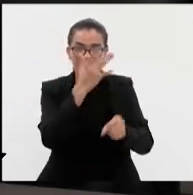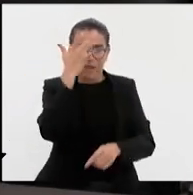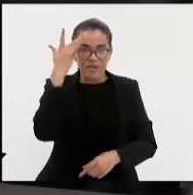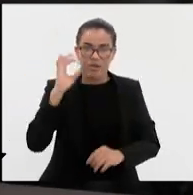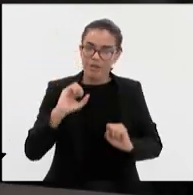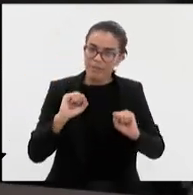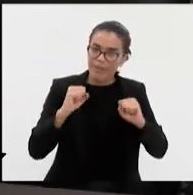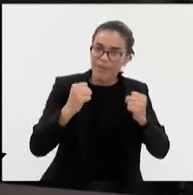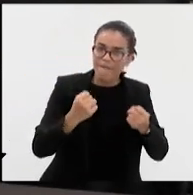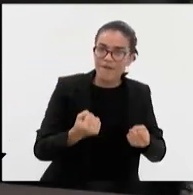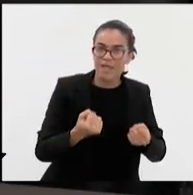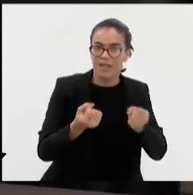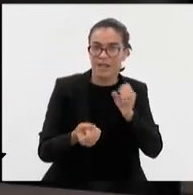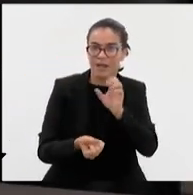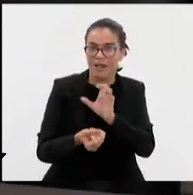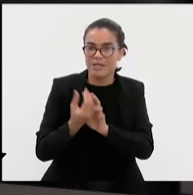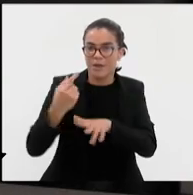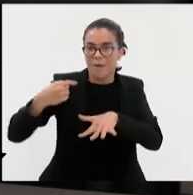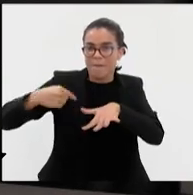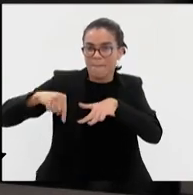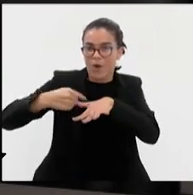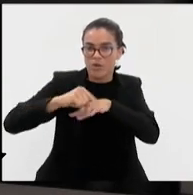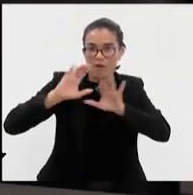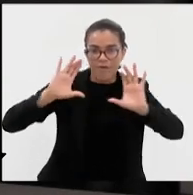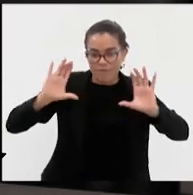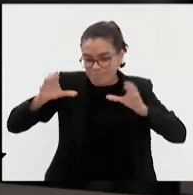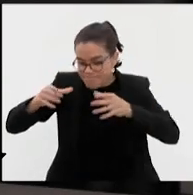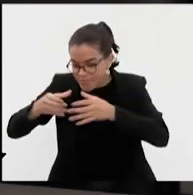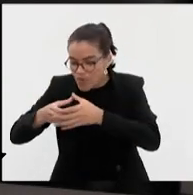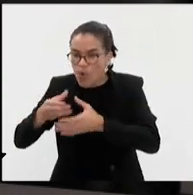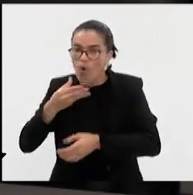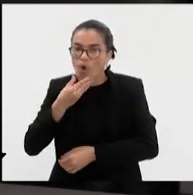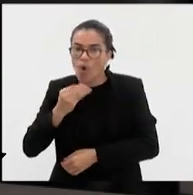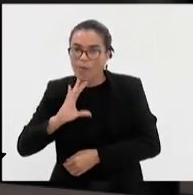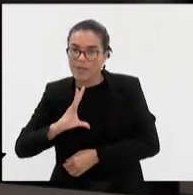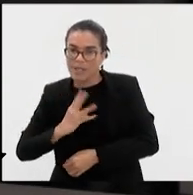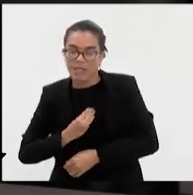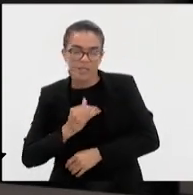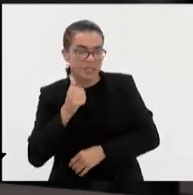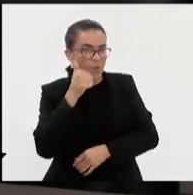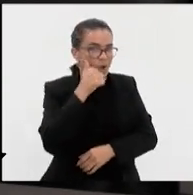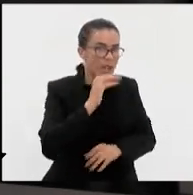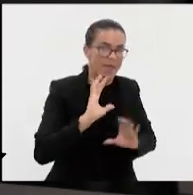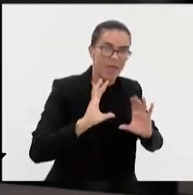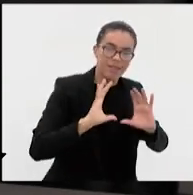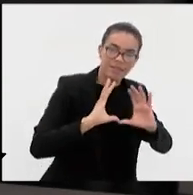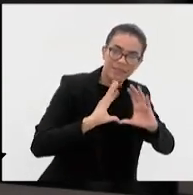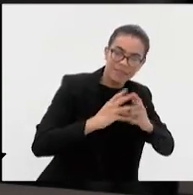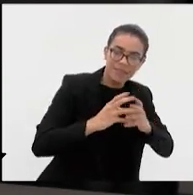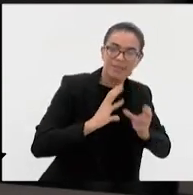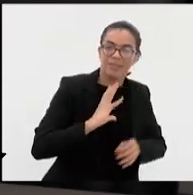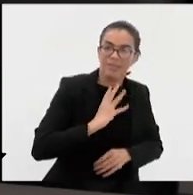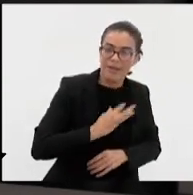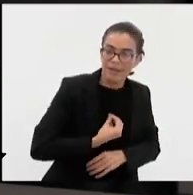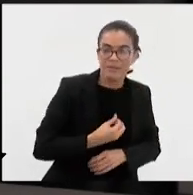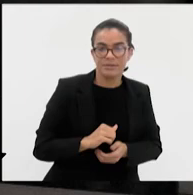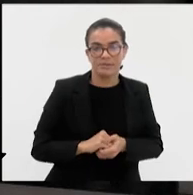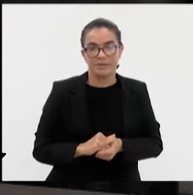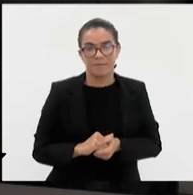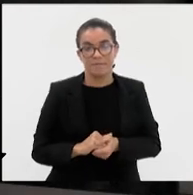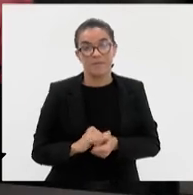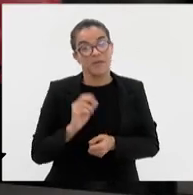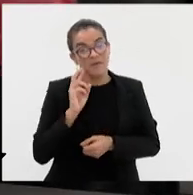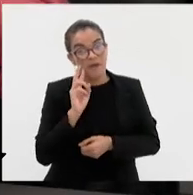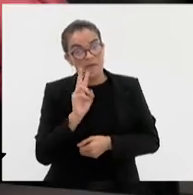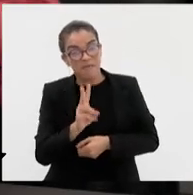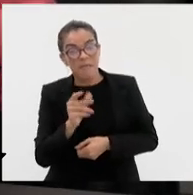defende a criação de uma modalidade específica para homens trans e mulheres trans. Você vai ver gente que vai fazer intervenção